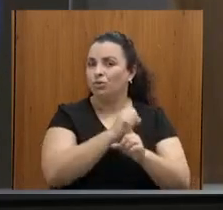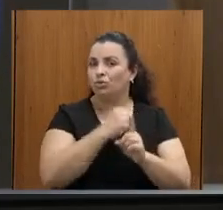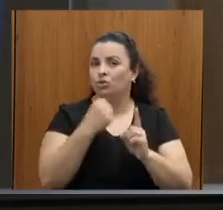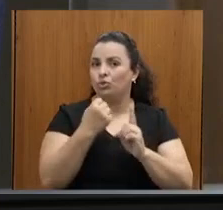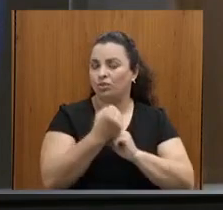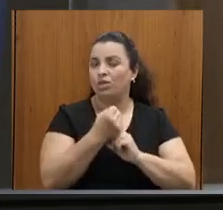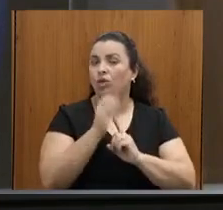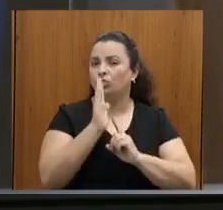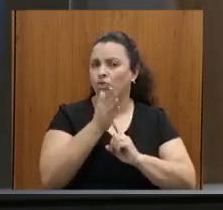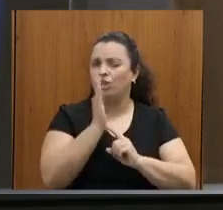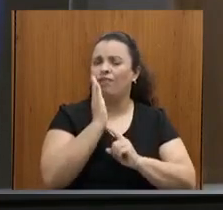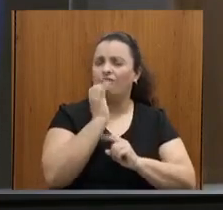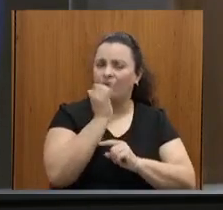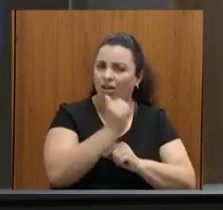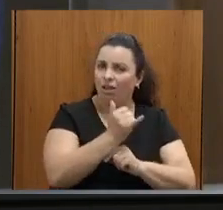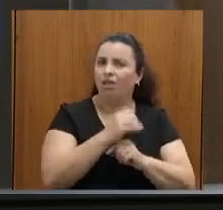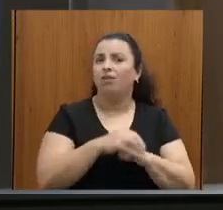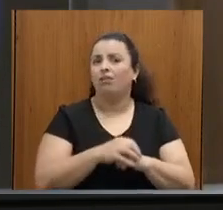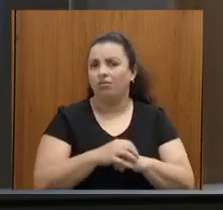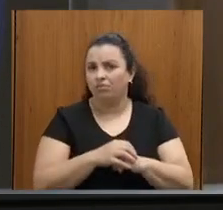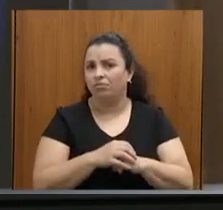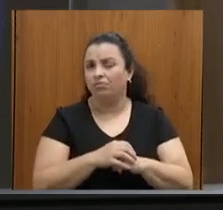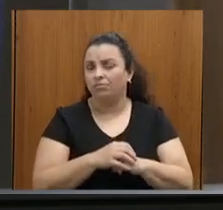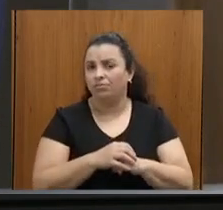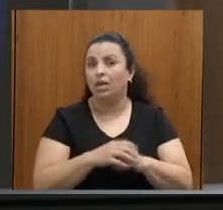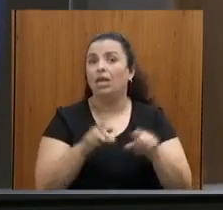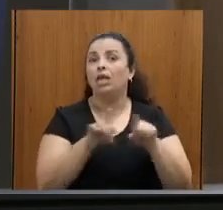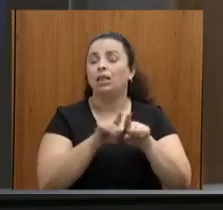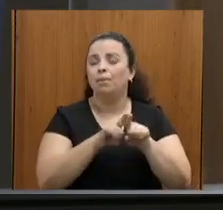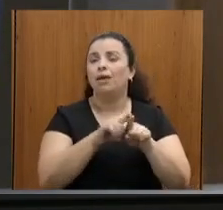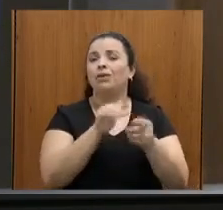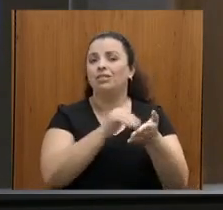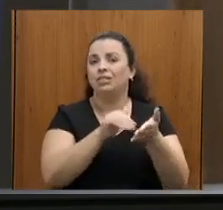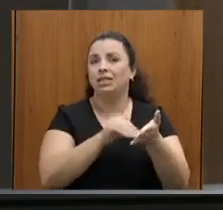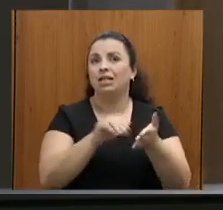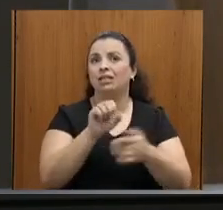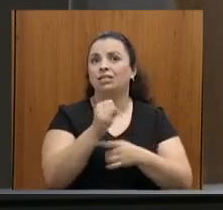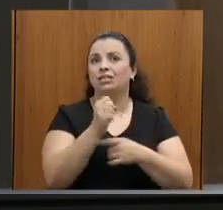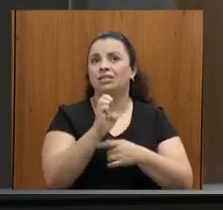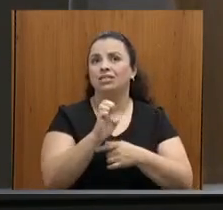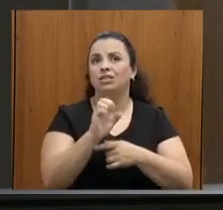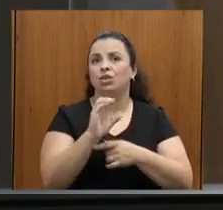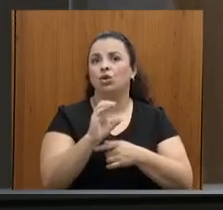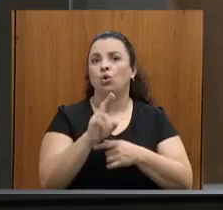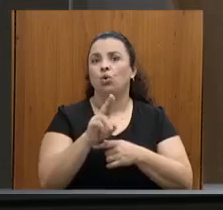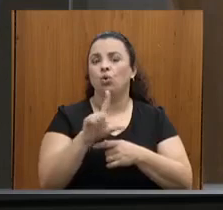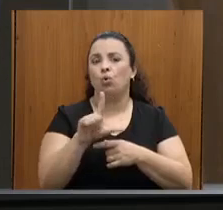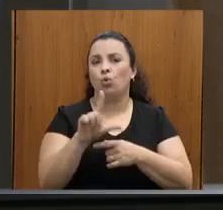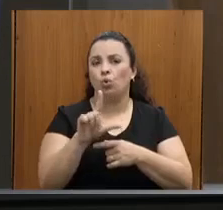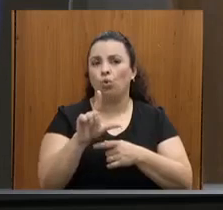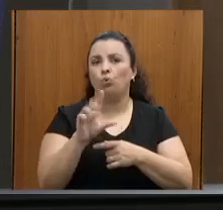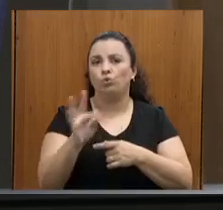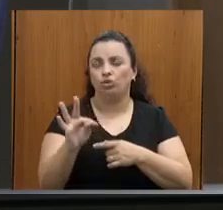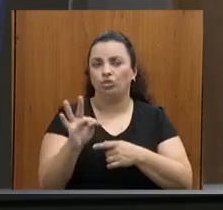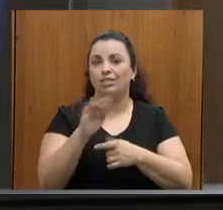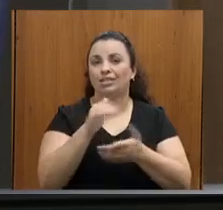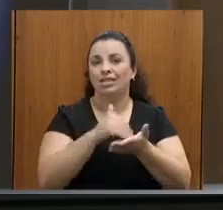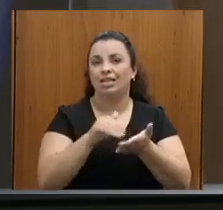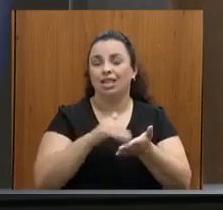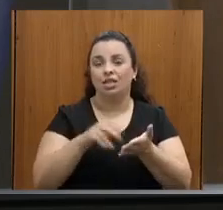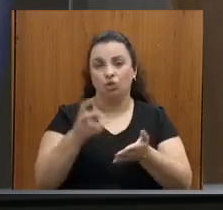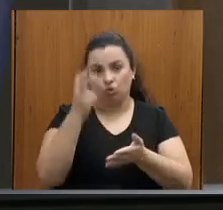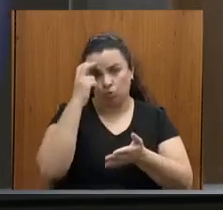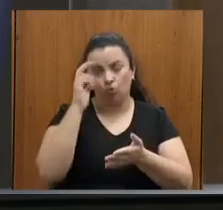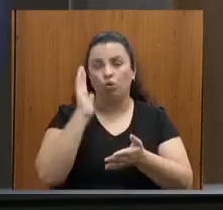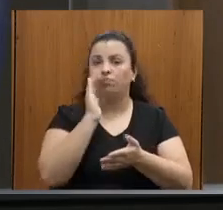e também com a SECULT, secretaria de cultura. Por quê? Porque a gente,